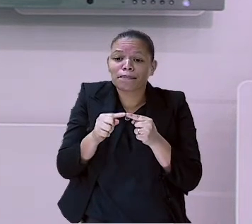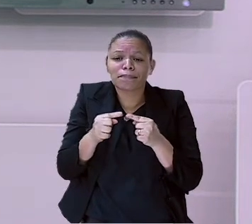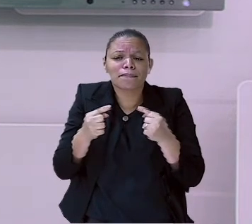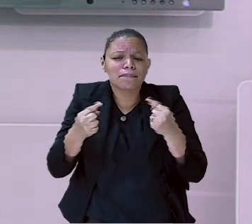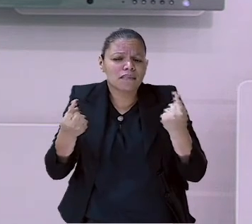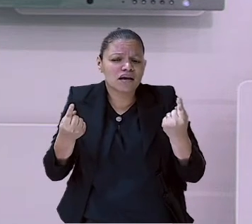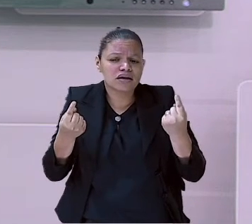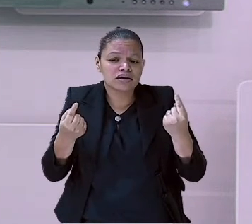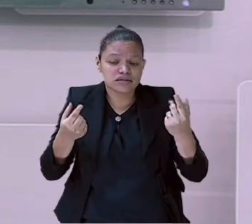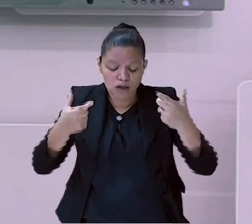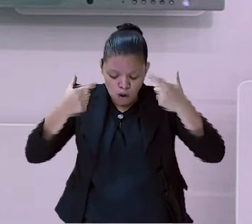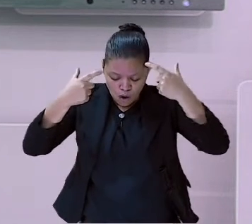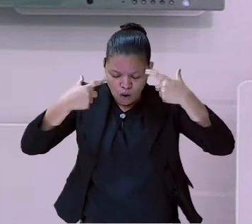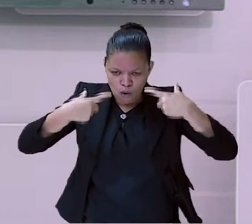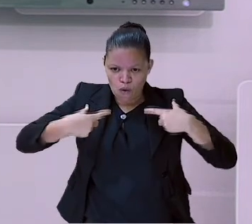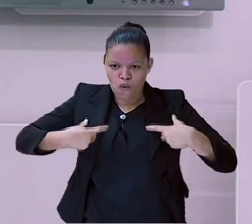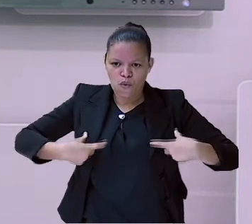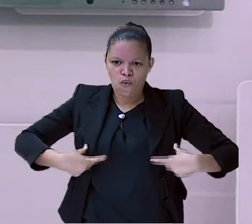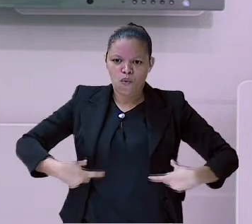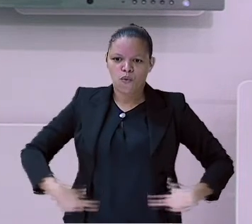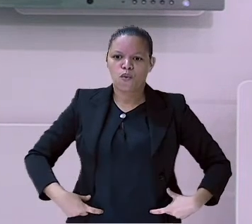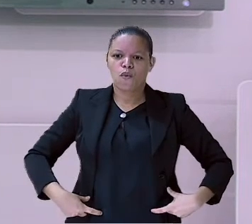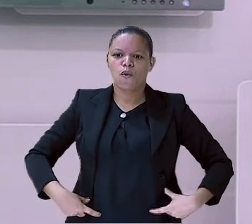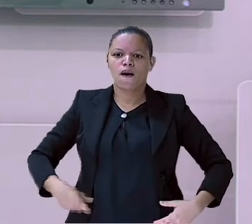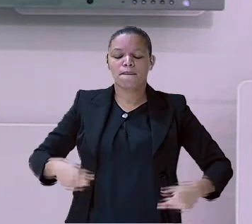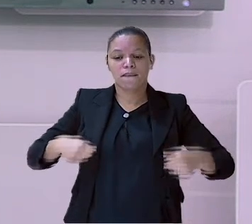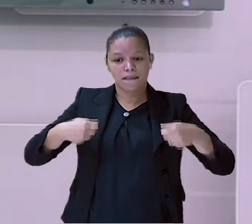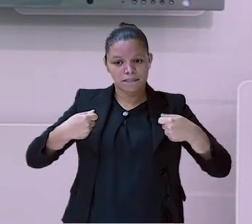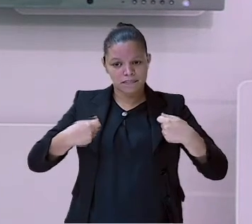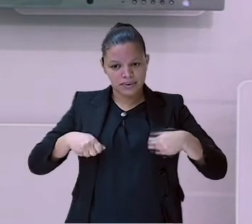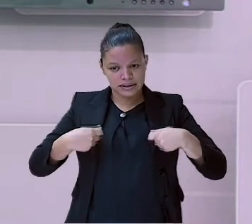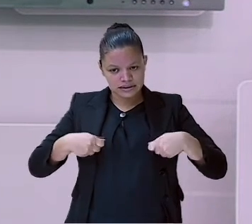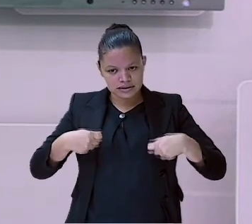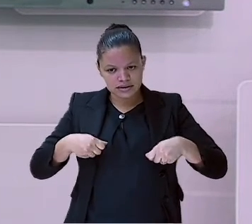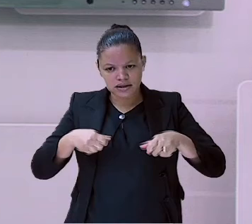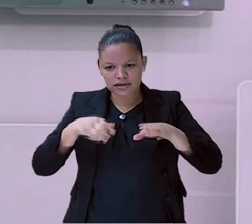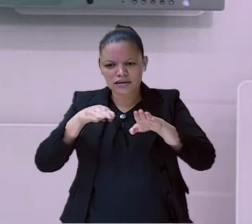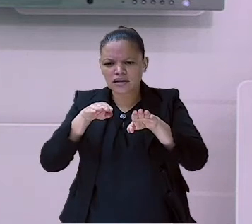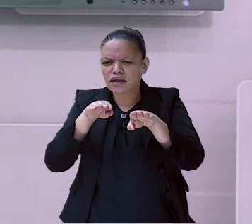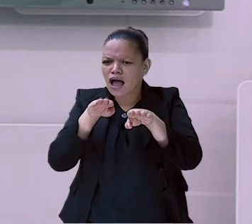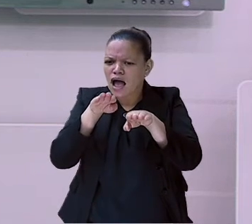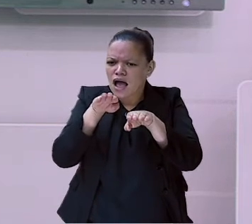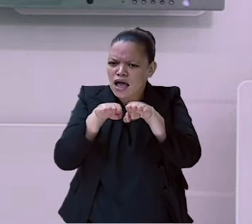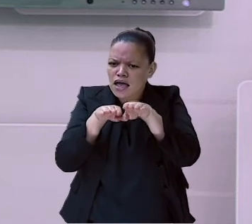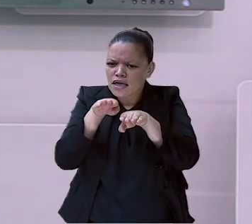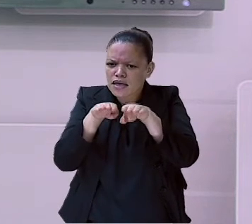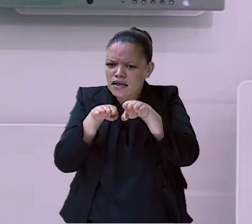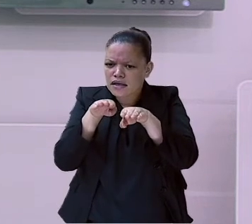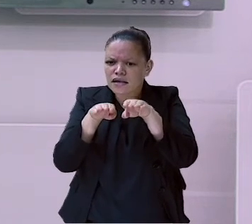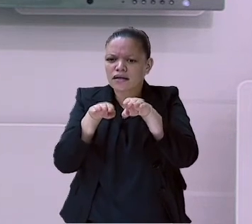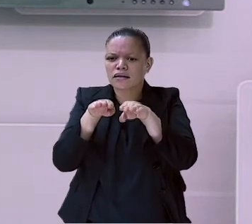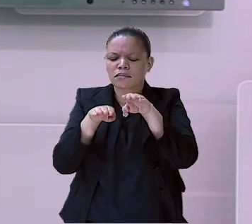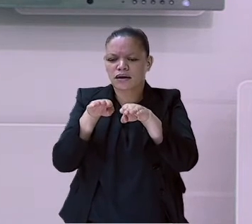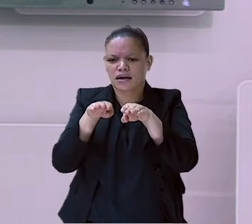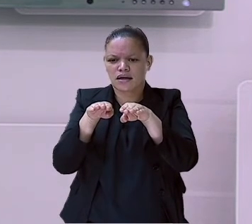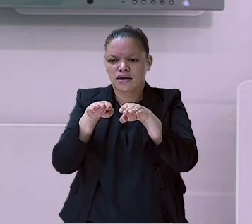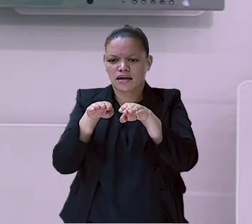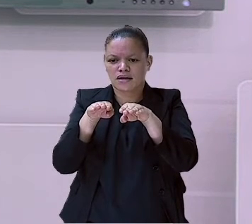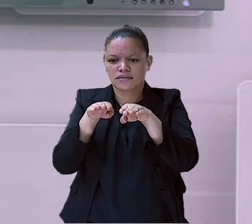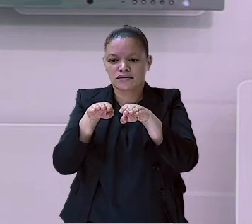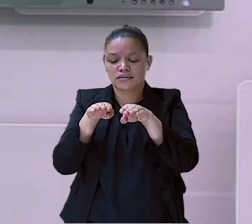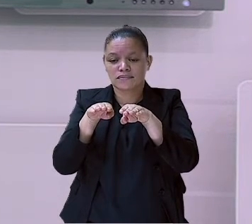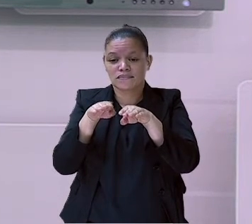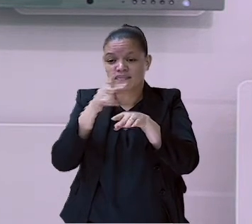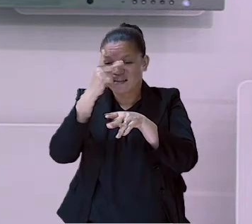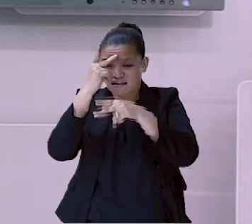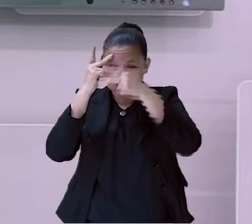está escrito que são 6 porções diárias de carboidrato, 3 porções de verduras e legumes, e aí você passa a se alimentar